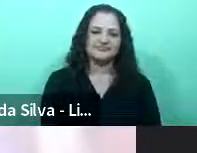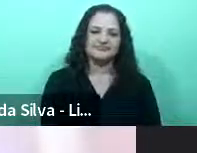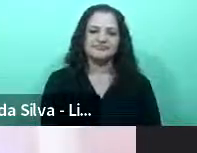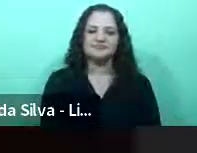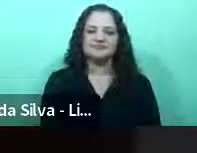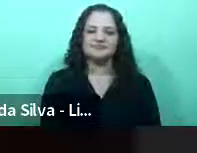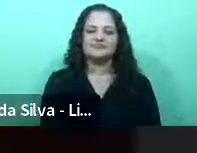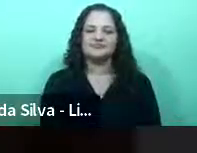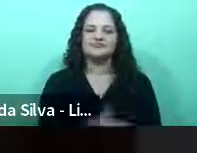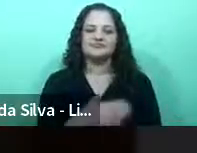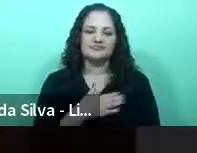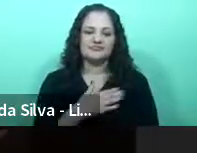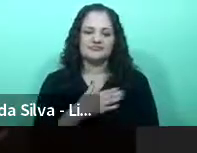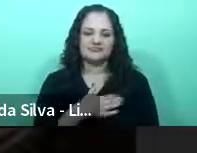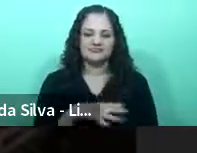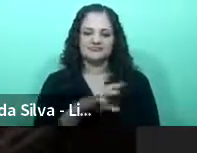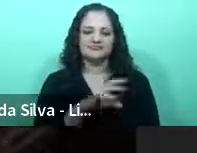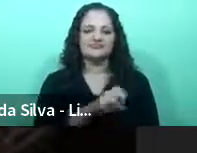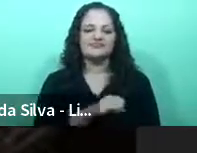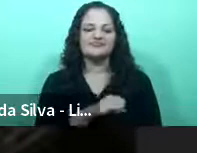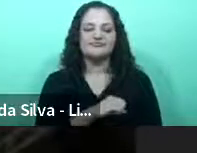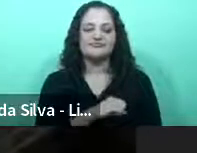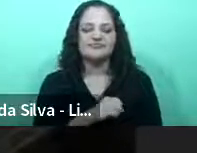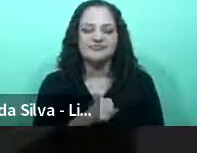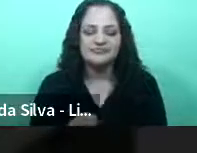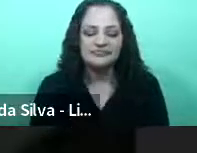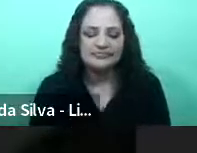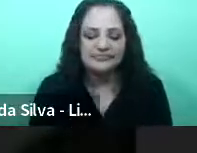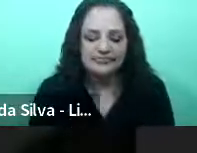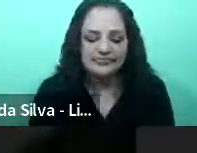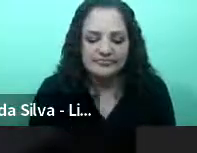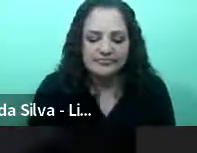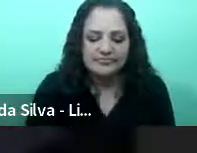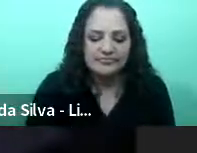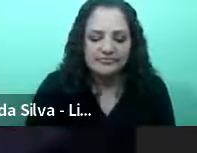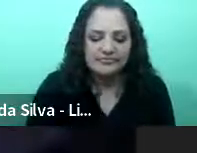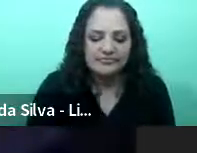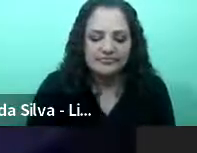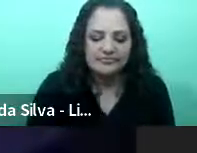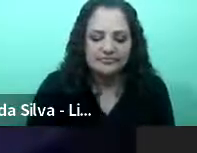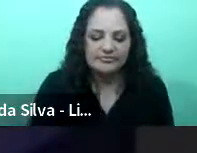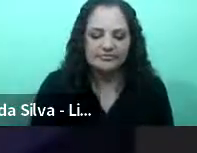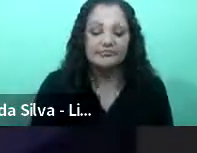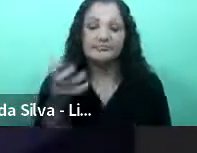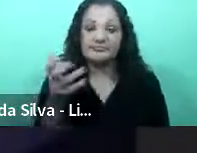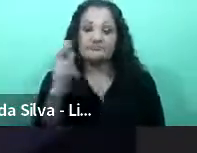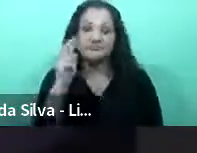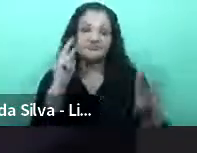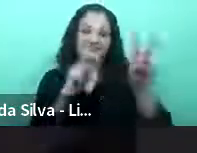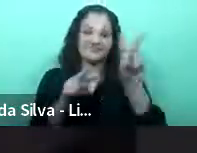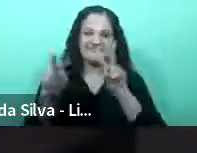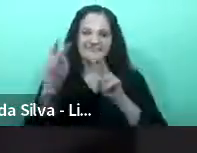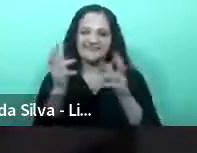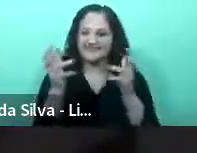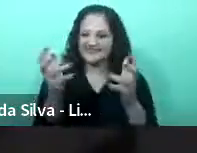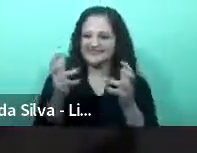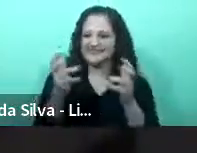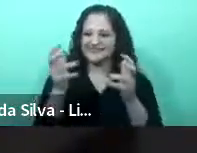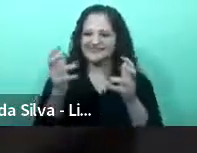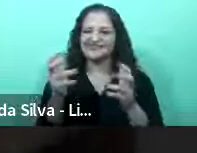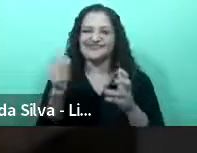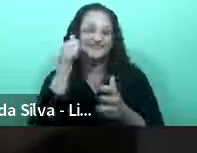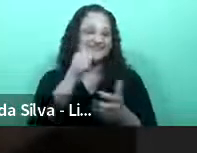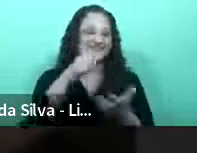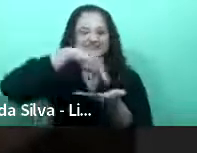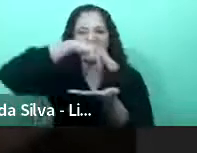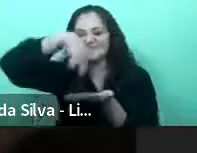Titiriri, meu bem te vi, taparará, meu sabiá. Quero ver, quero ver, quero ver moça